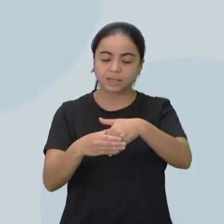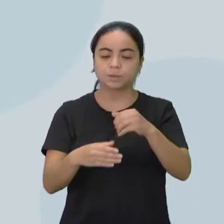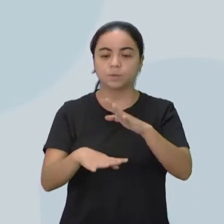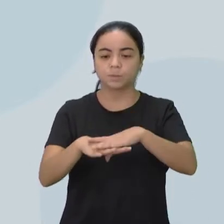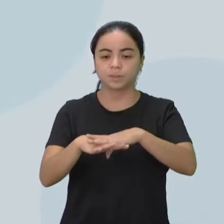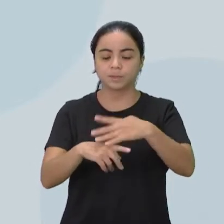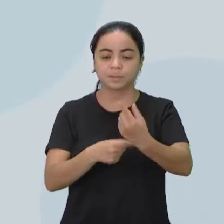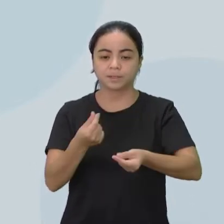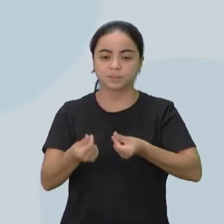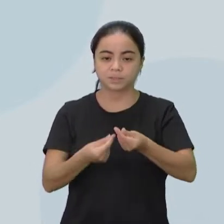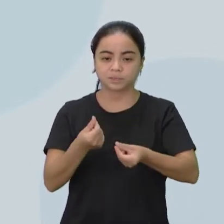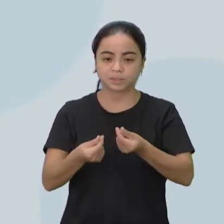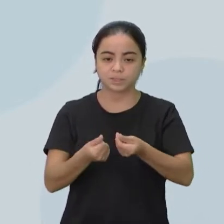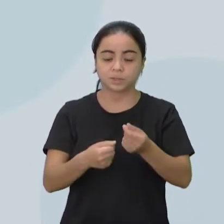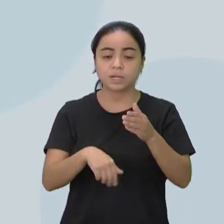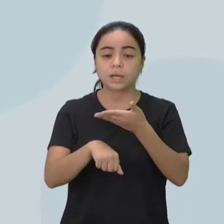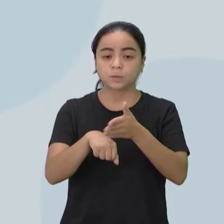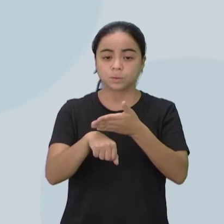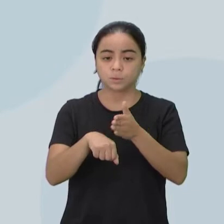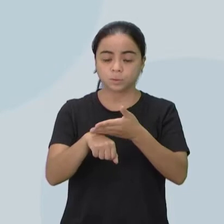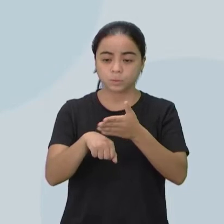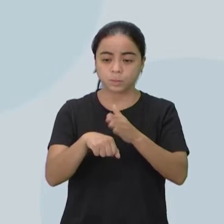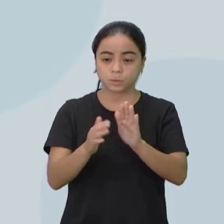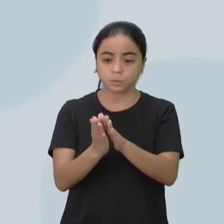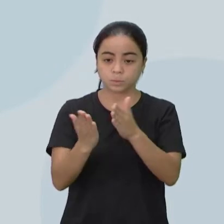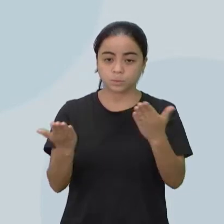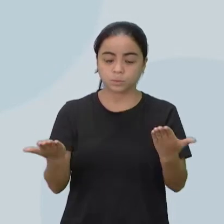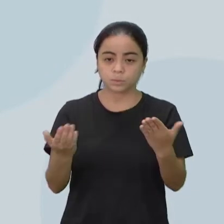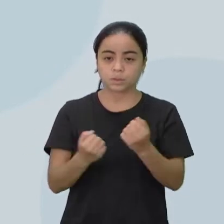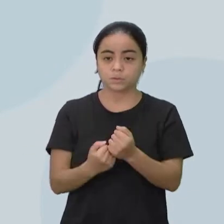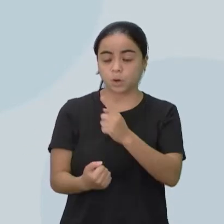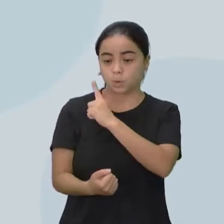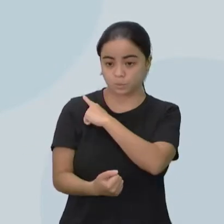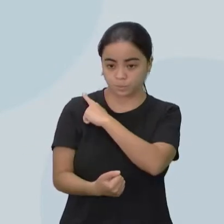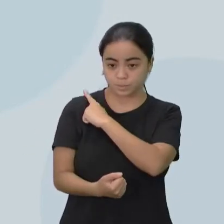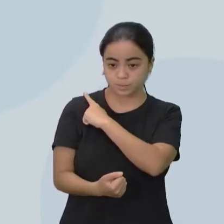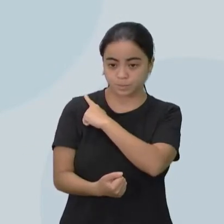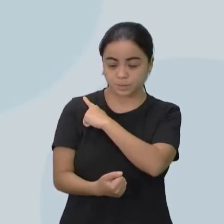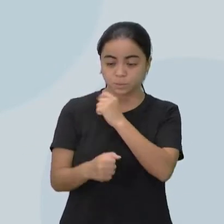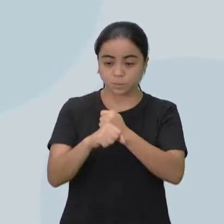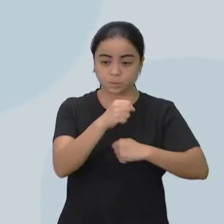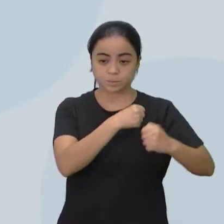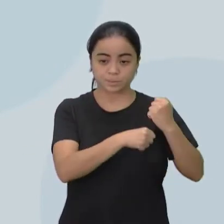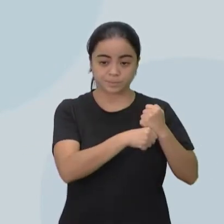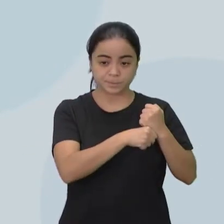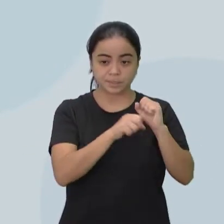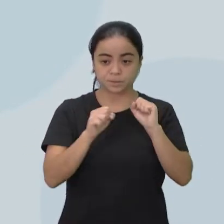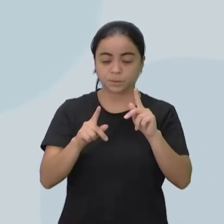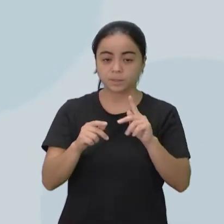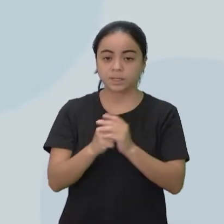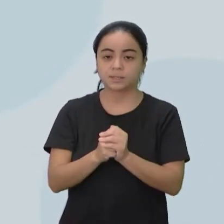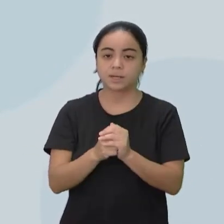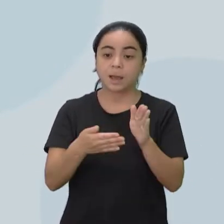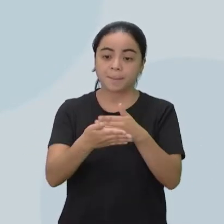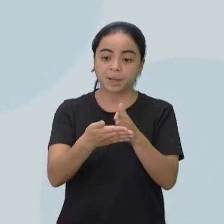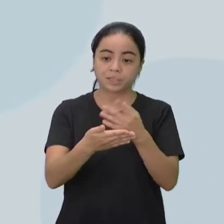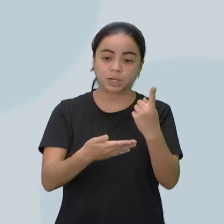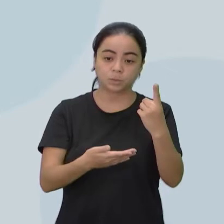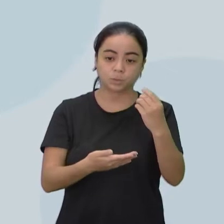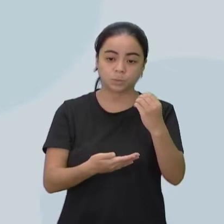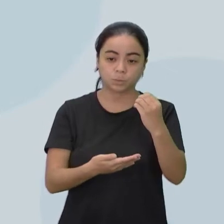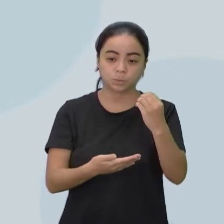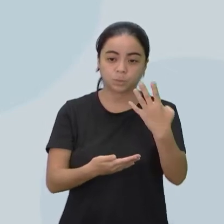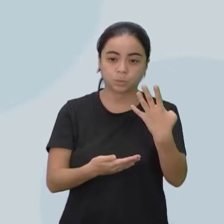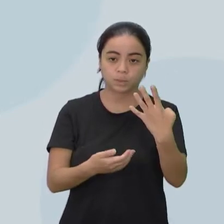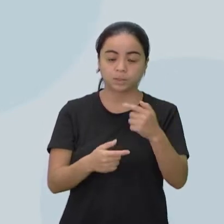esse exercício aqui, que é do currículo em ação da primeira série, ó, de vocês do ano passado, tá bom? Lá na página 104 tem esse